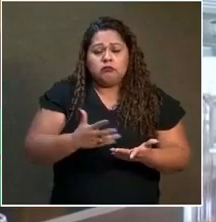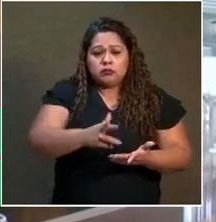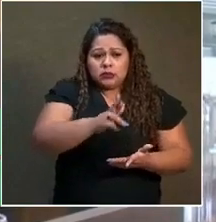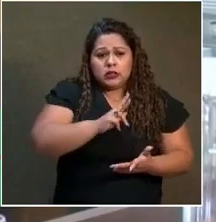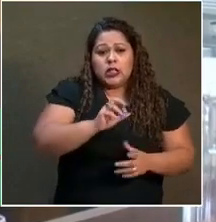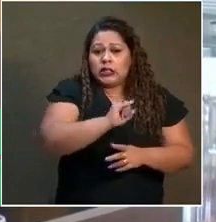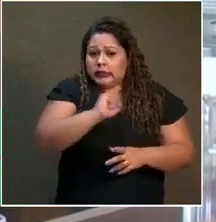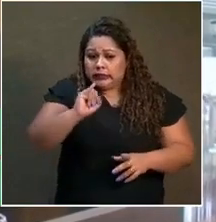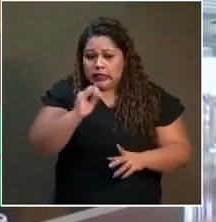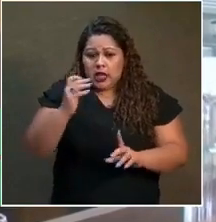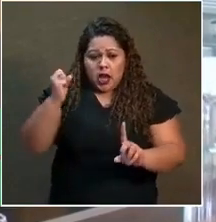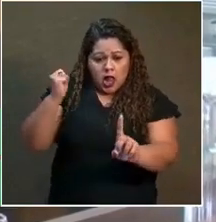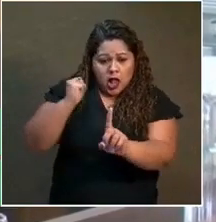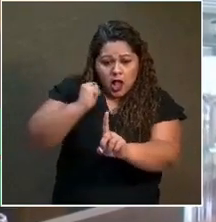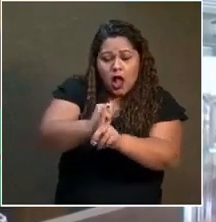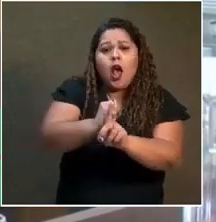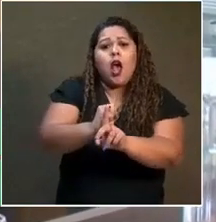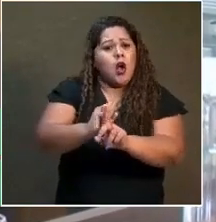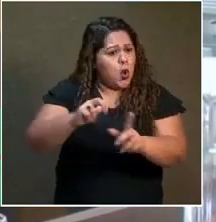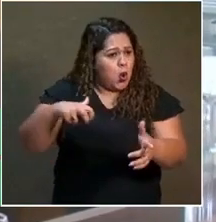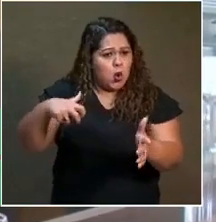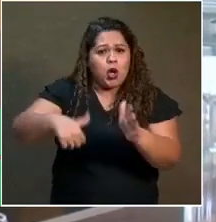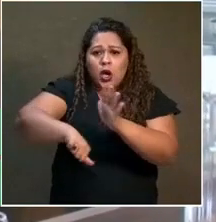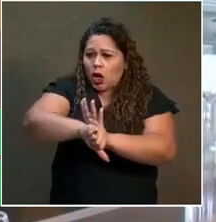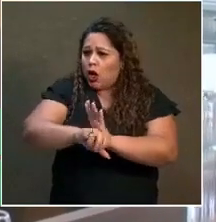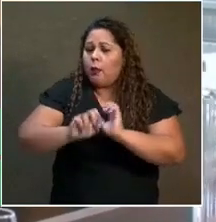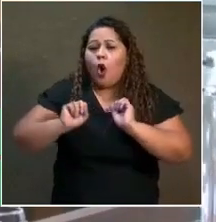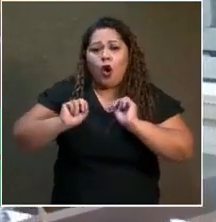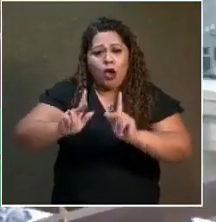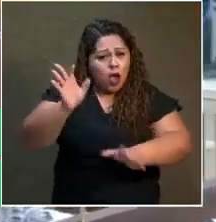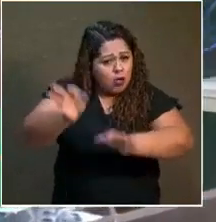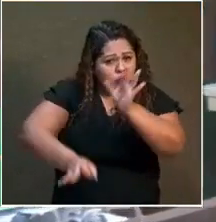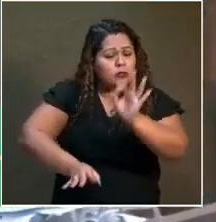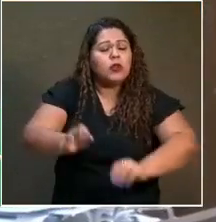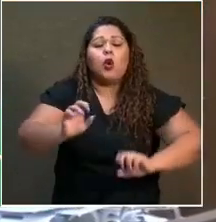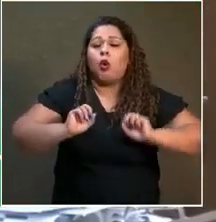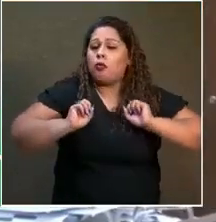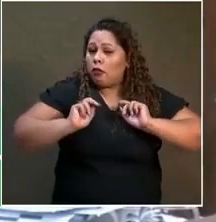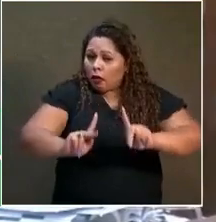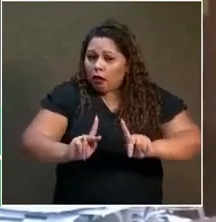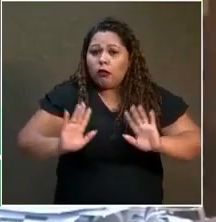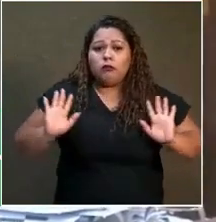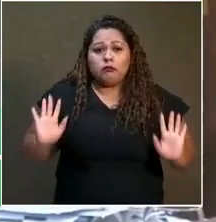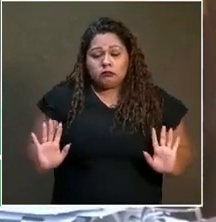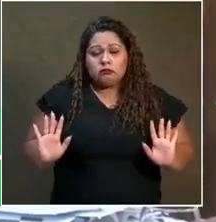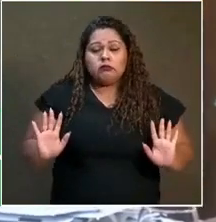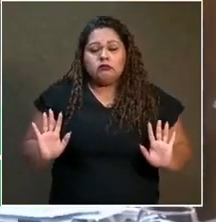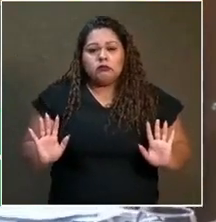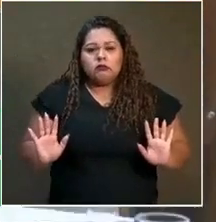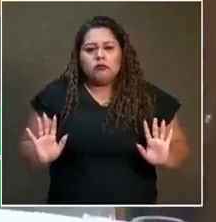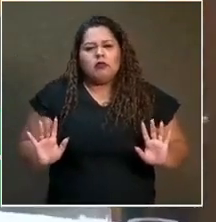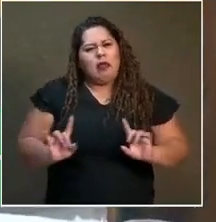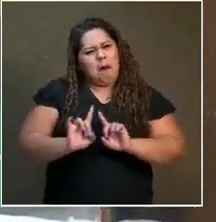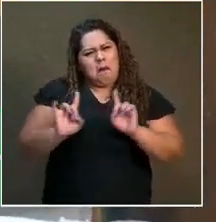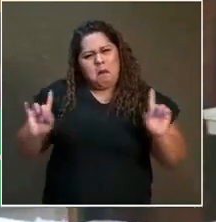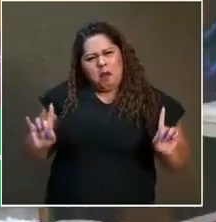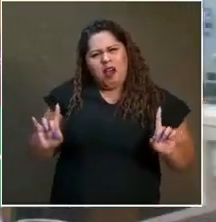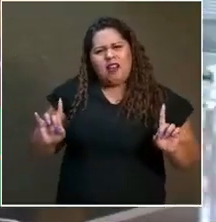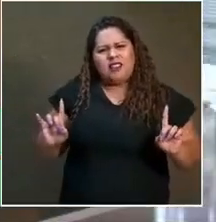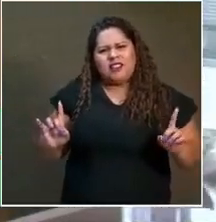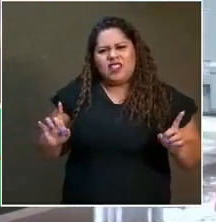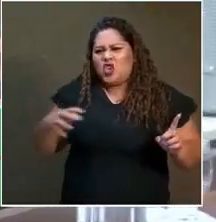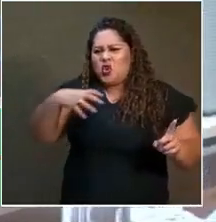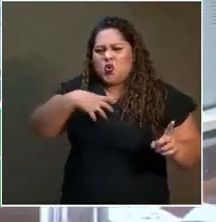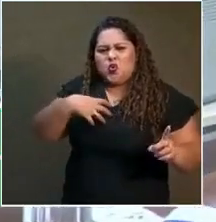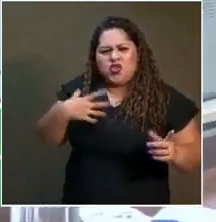tirou uma vida de uma pessoa, que ele responda por ele ter tirado a vida de uma pessoa. Mas essa forma